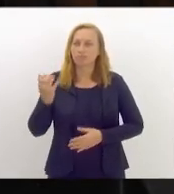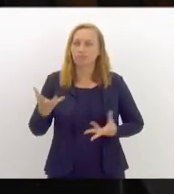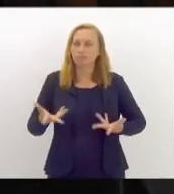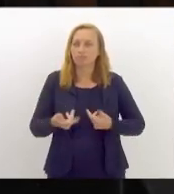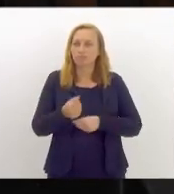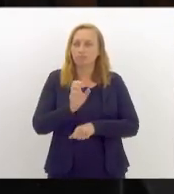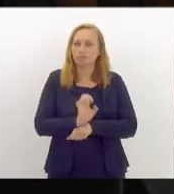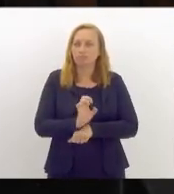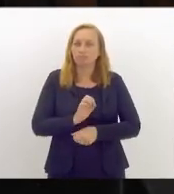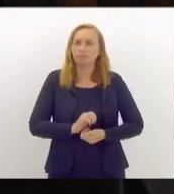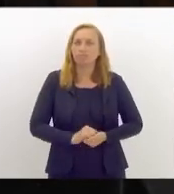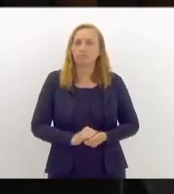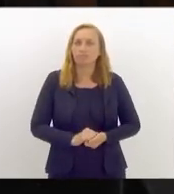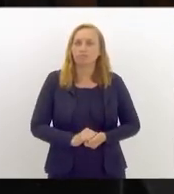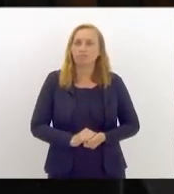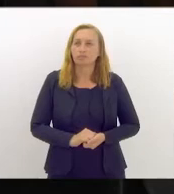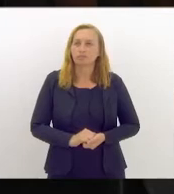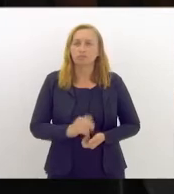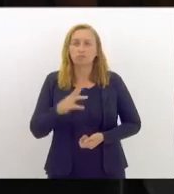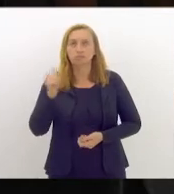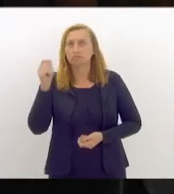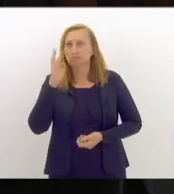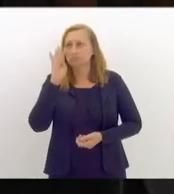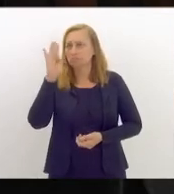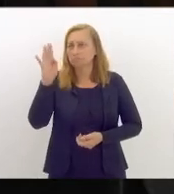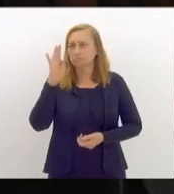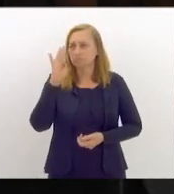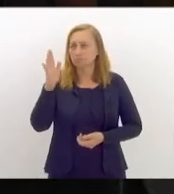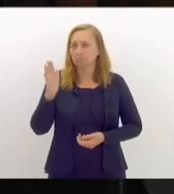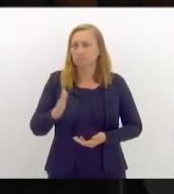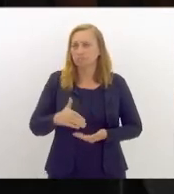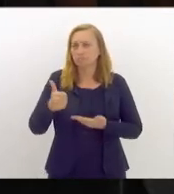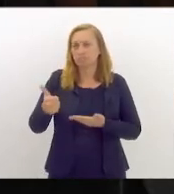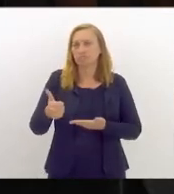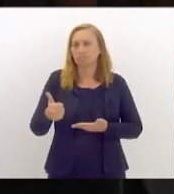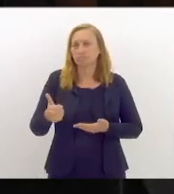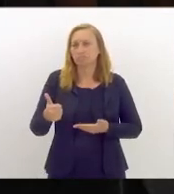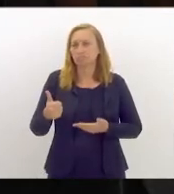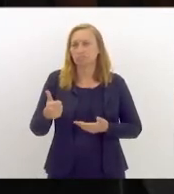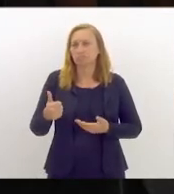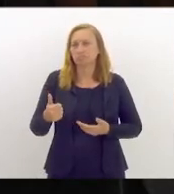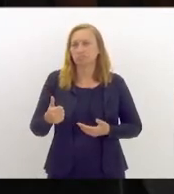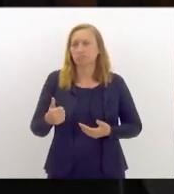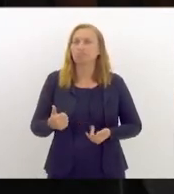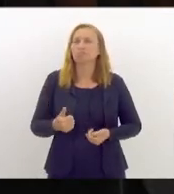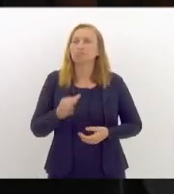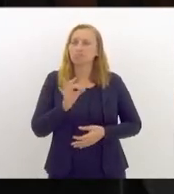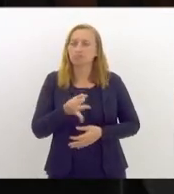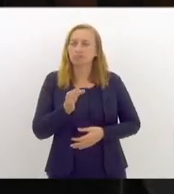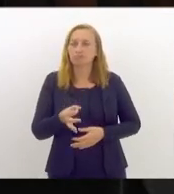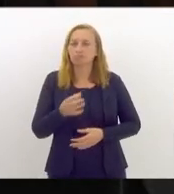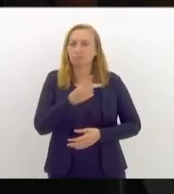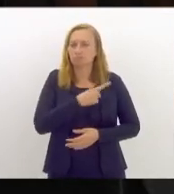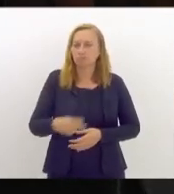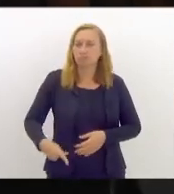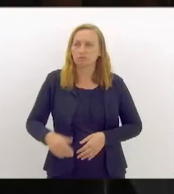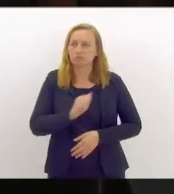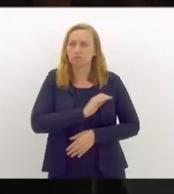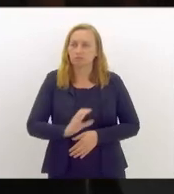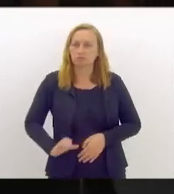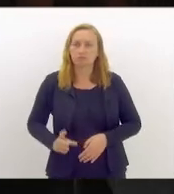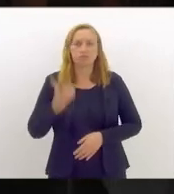estado jamais imaginei que seria digno de tamanho honraria e tenha certeza Presidente André Deputado